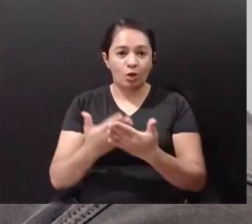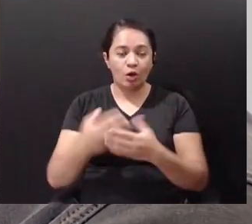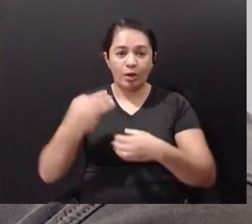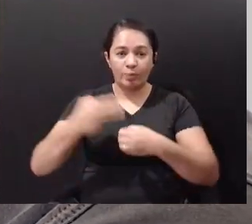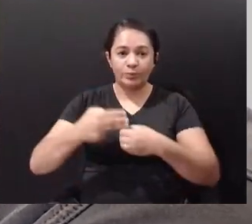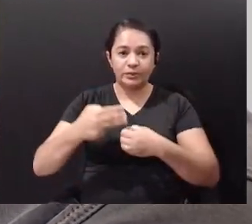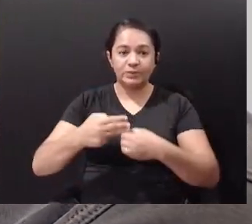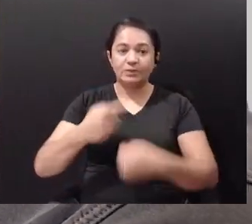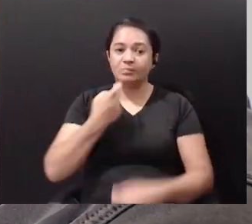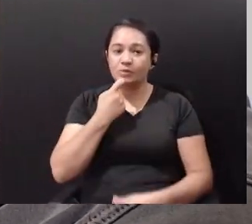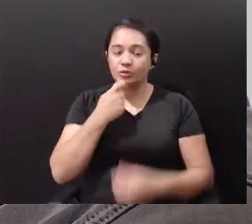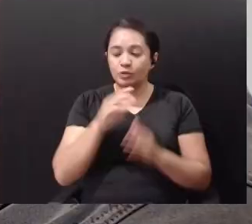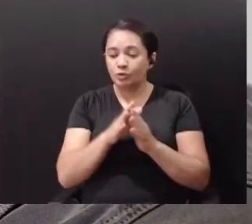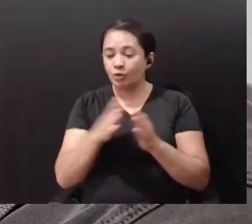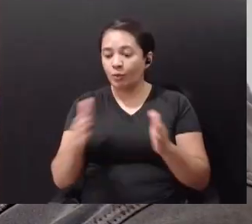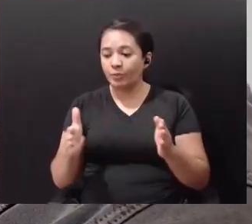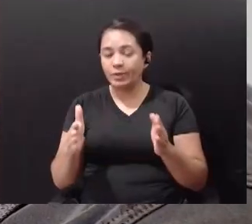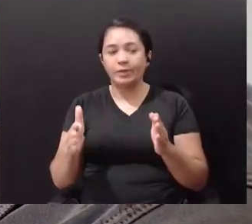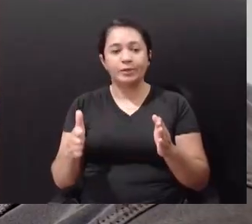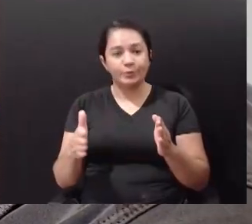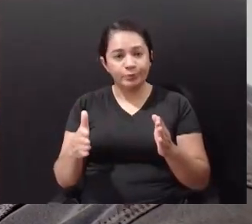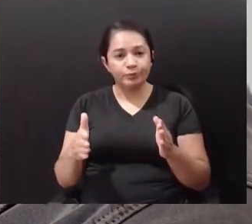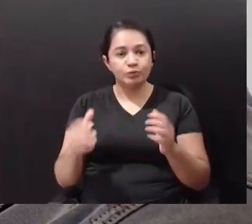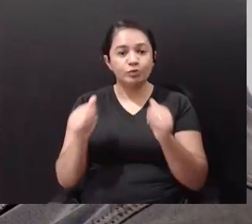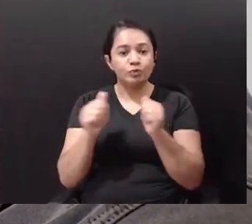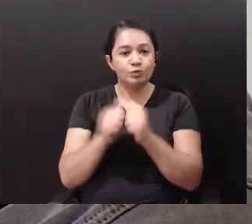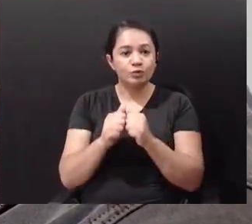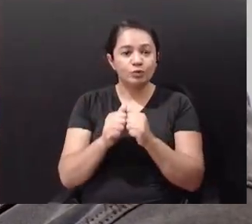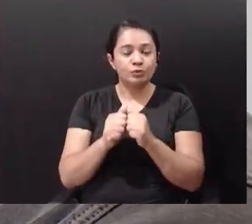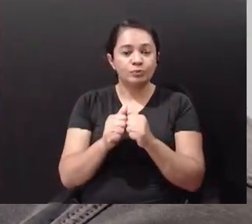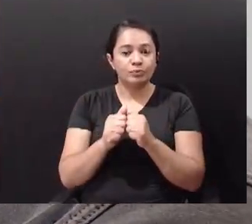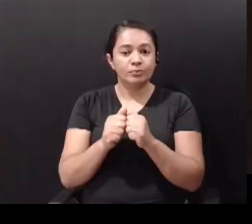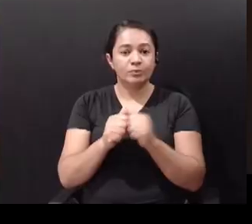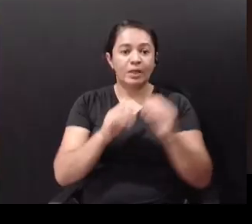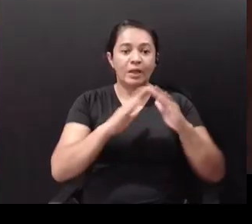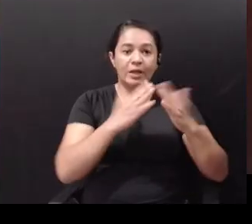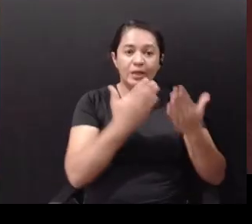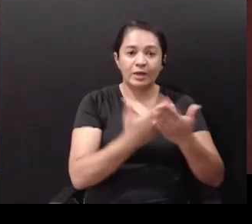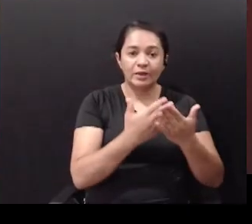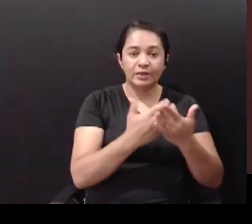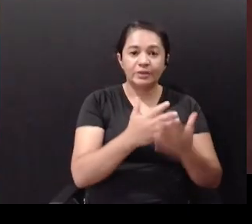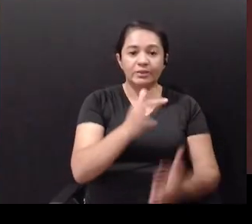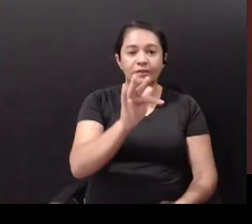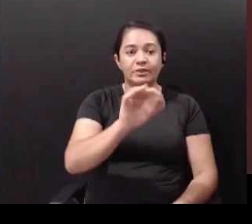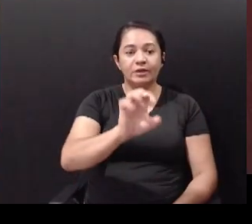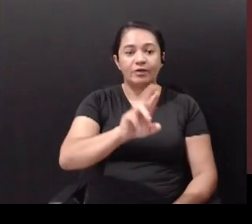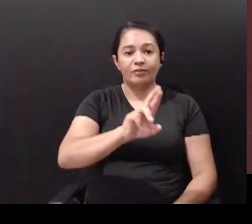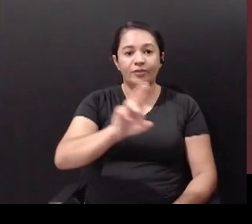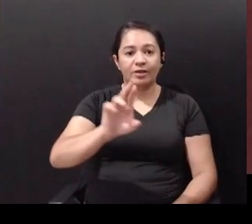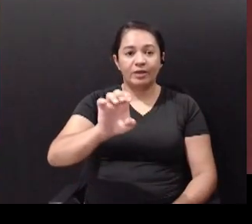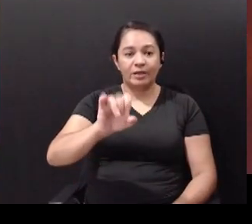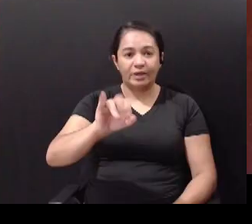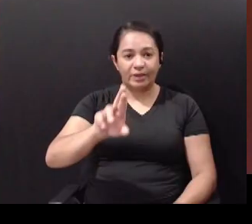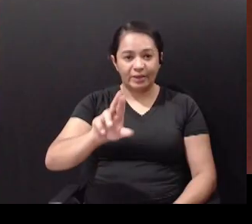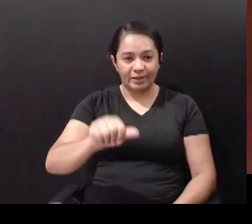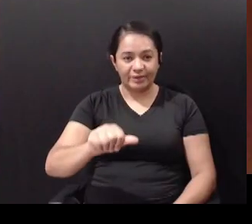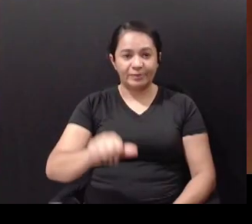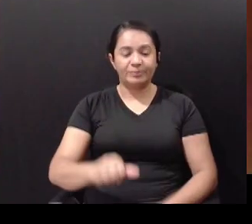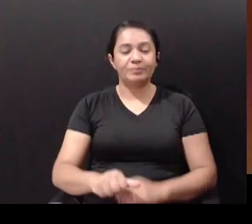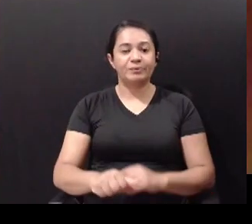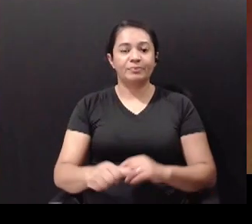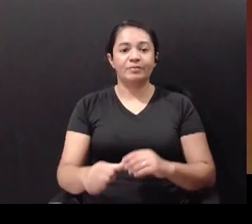período republicano, junto com a Escola Ferreira Penteado. No caso da Escola Ferreira Penteado, ela foi